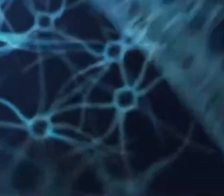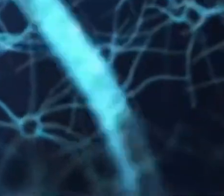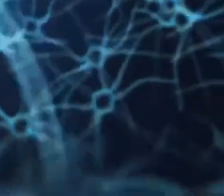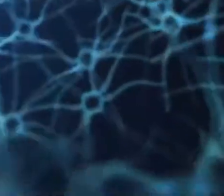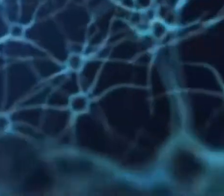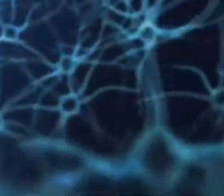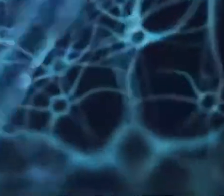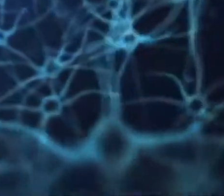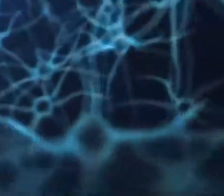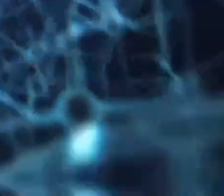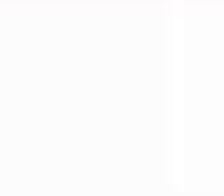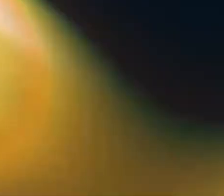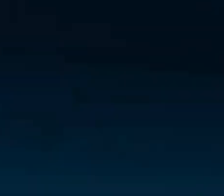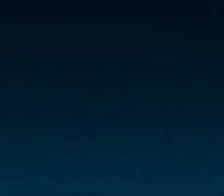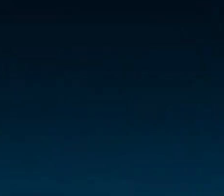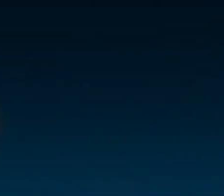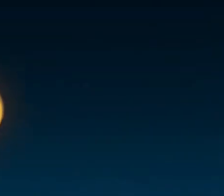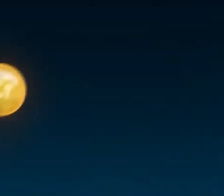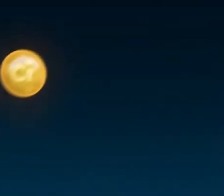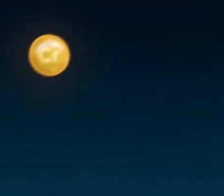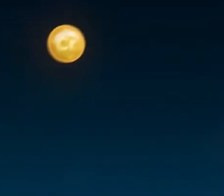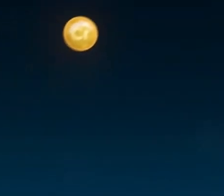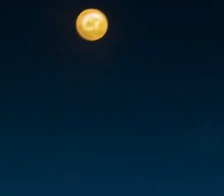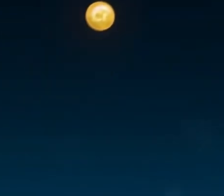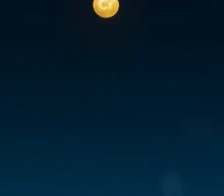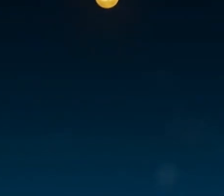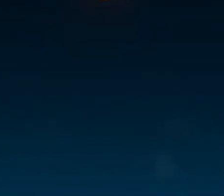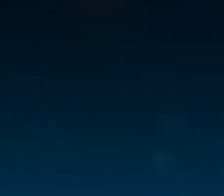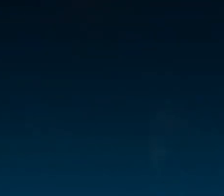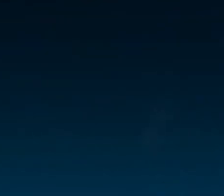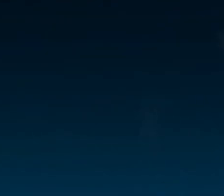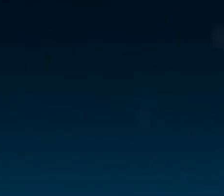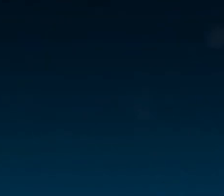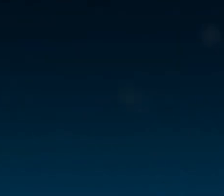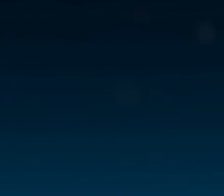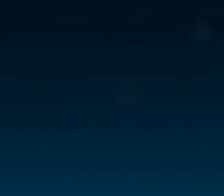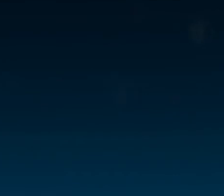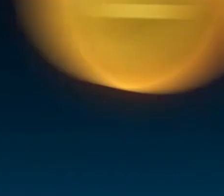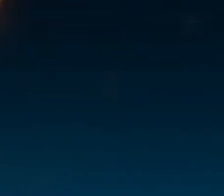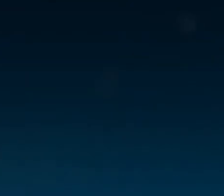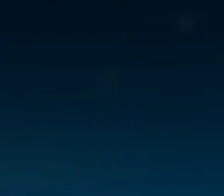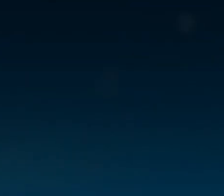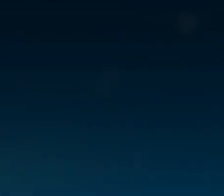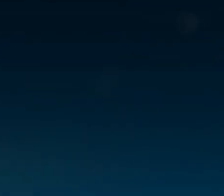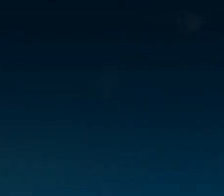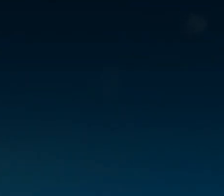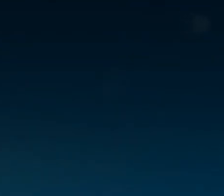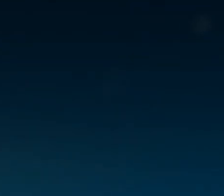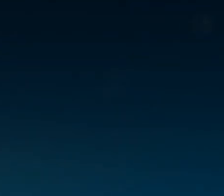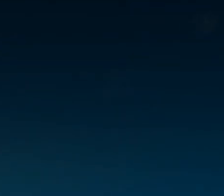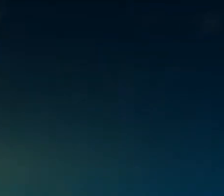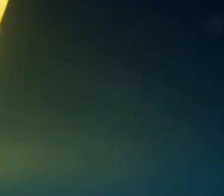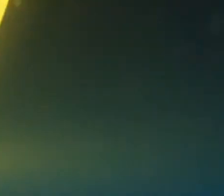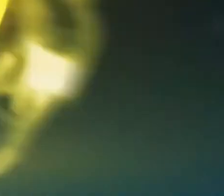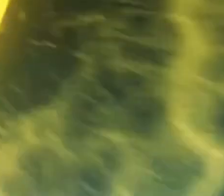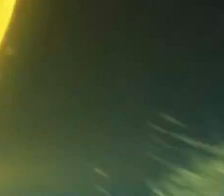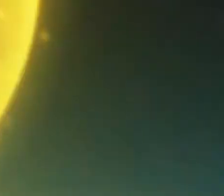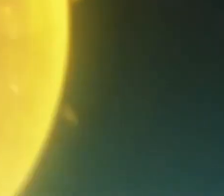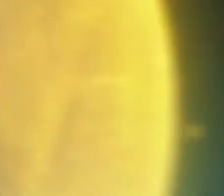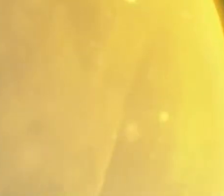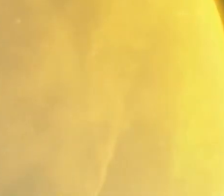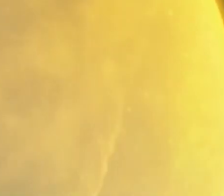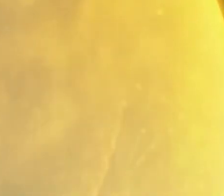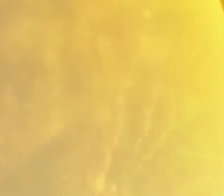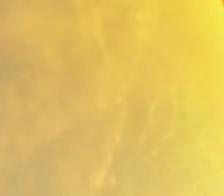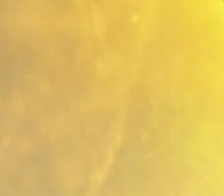prejudicar nosso sistema imunológico. Para melhorar suas defesas e sua saúde, conte com o auxílio das vitaminas Sidney Oliveira,